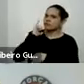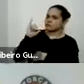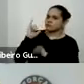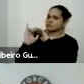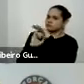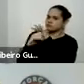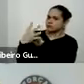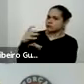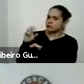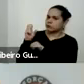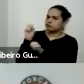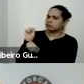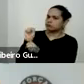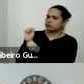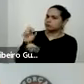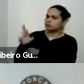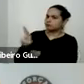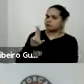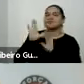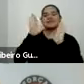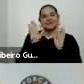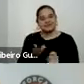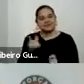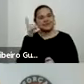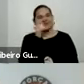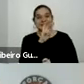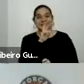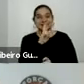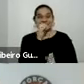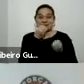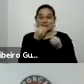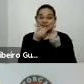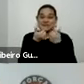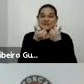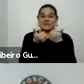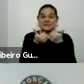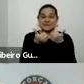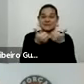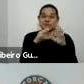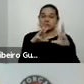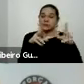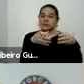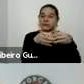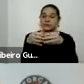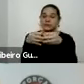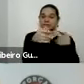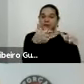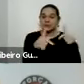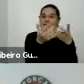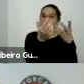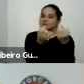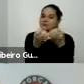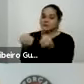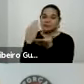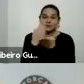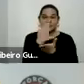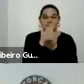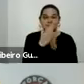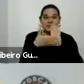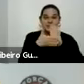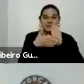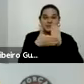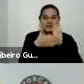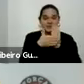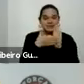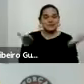empresa, mas tudo terminou muito bem, com acordos aceitos pelos trabalhadores, e nós vamos ouvir aqui o